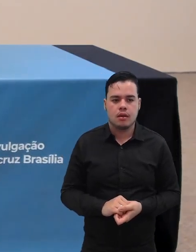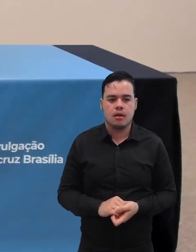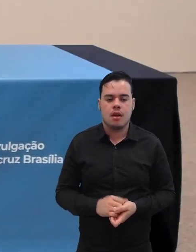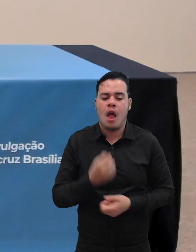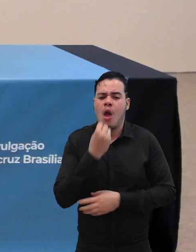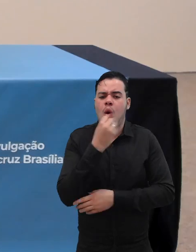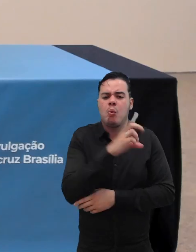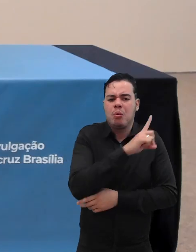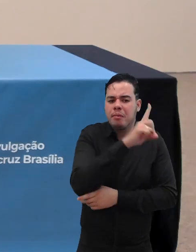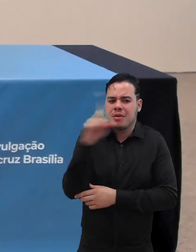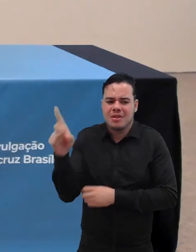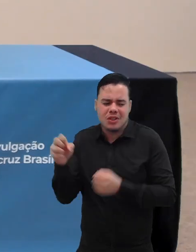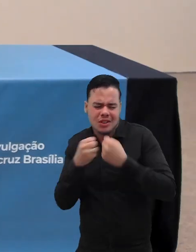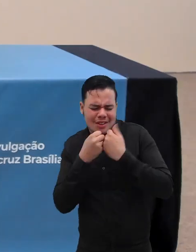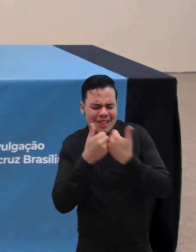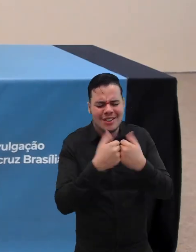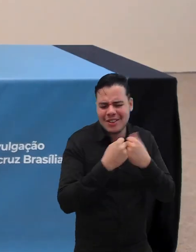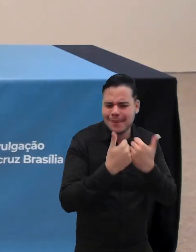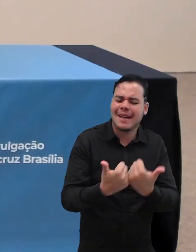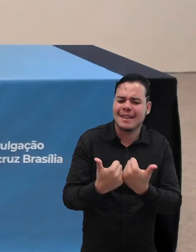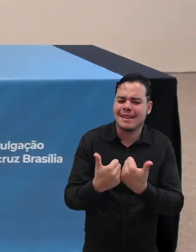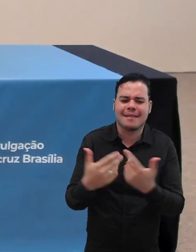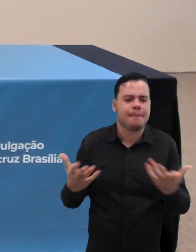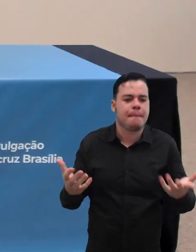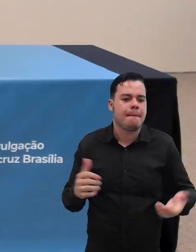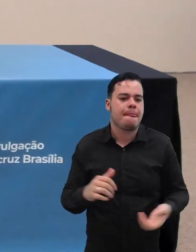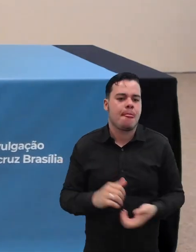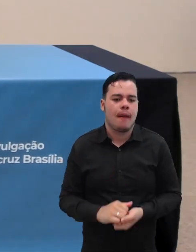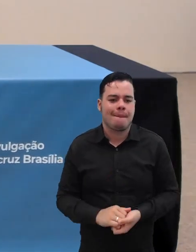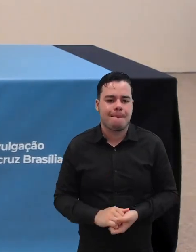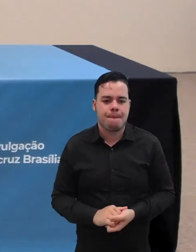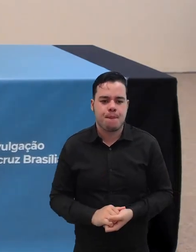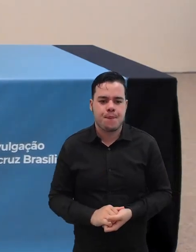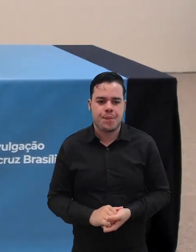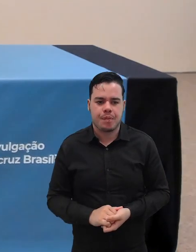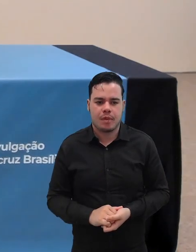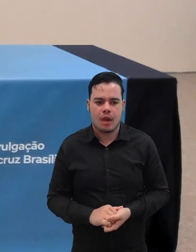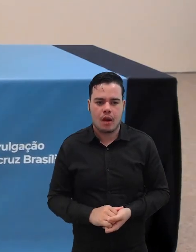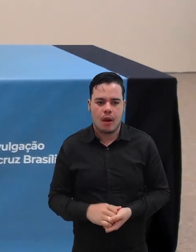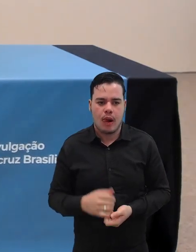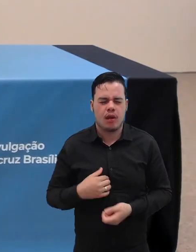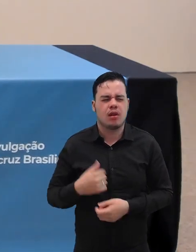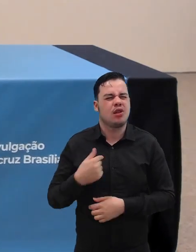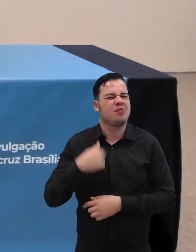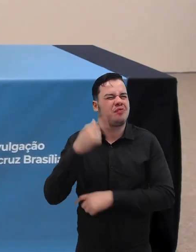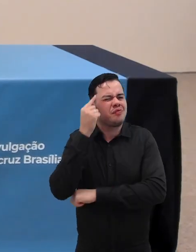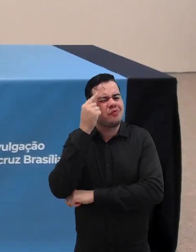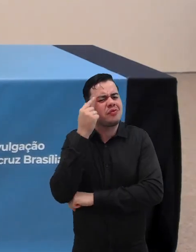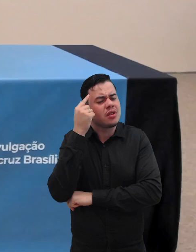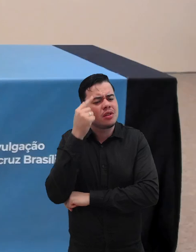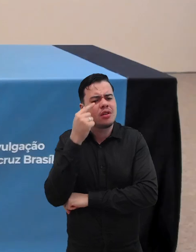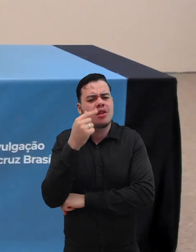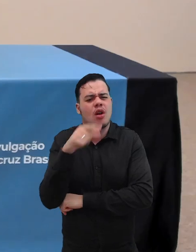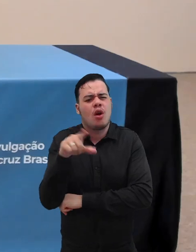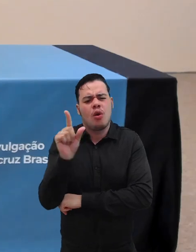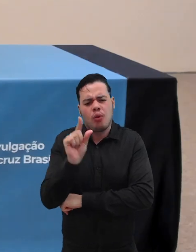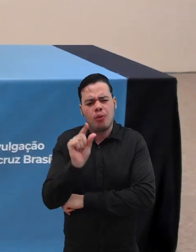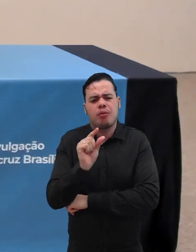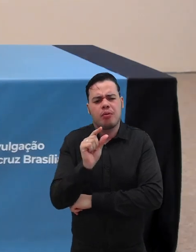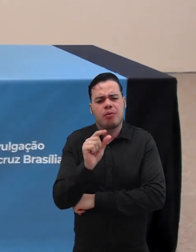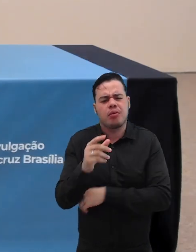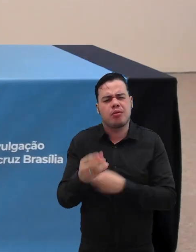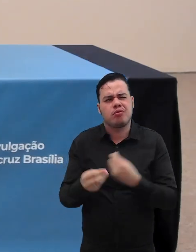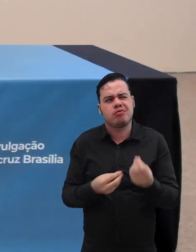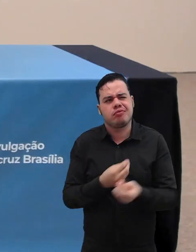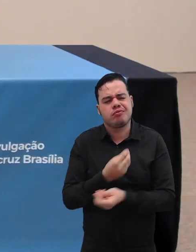Bom dia, gente. Tudo bem? Bom dia. Eu estava aqui pensando um pouco na...